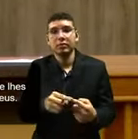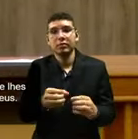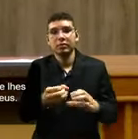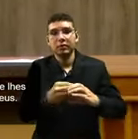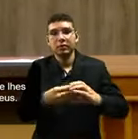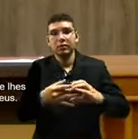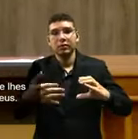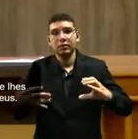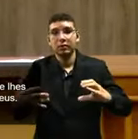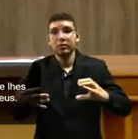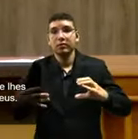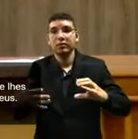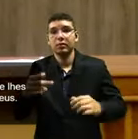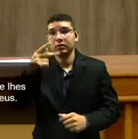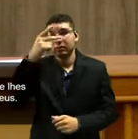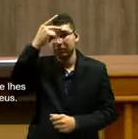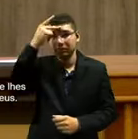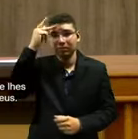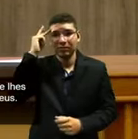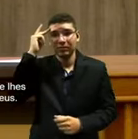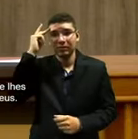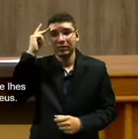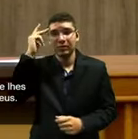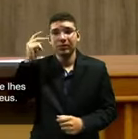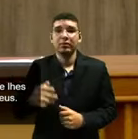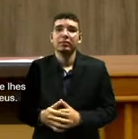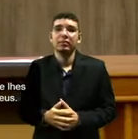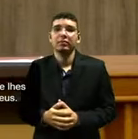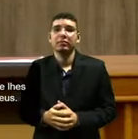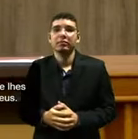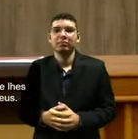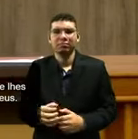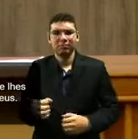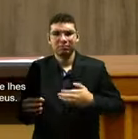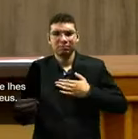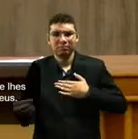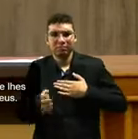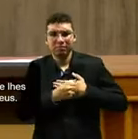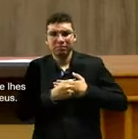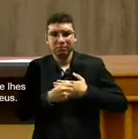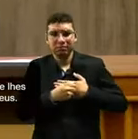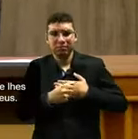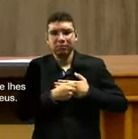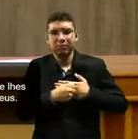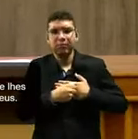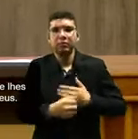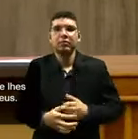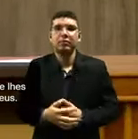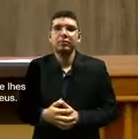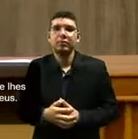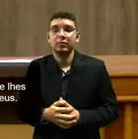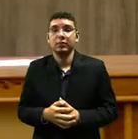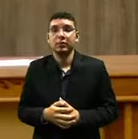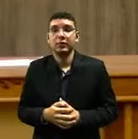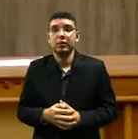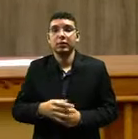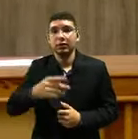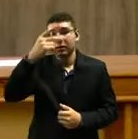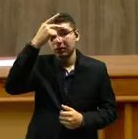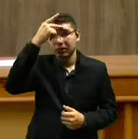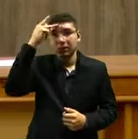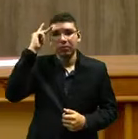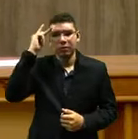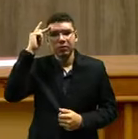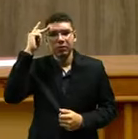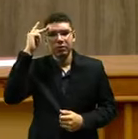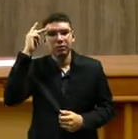duro se a pessoa fala mal da igreja ele se cala tem irmã aqui que tá lá na universidade